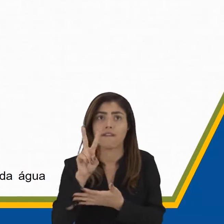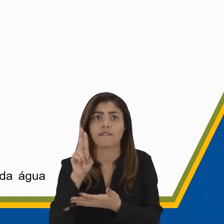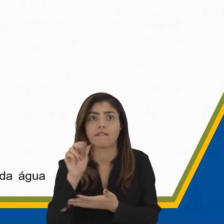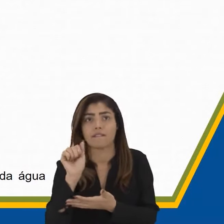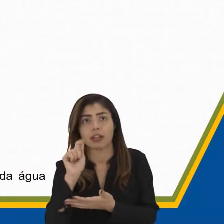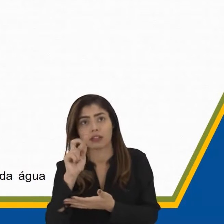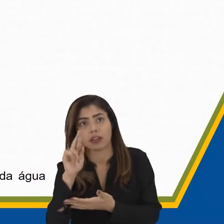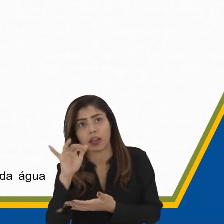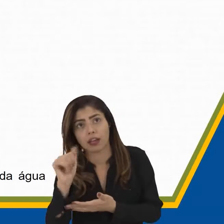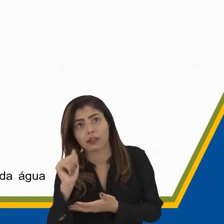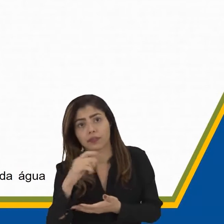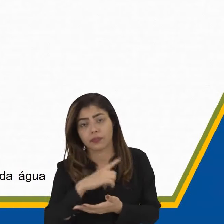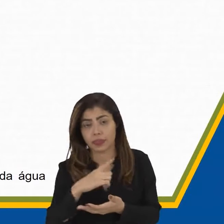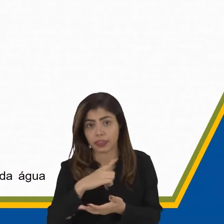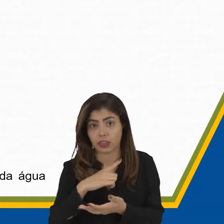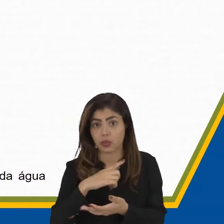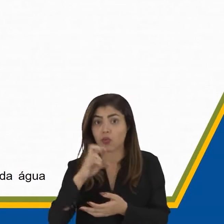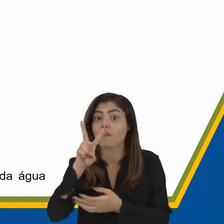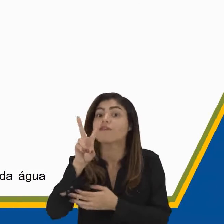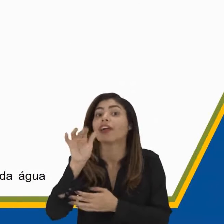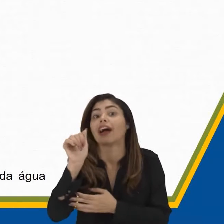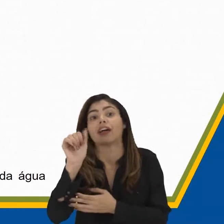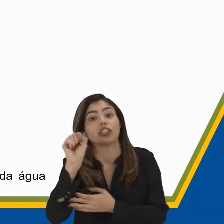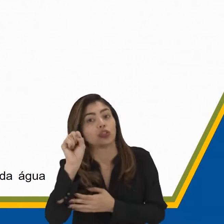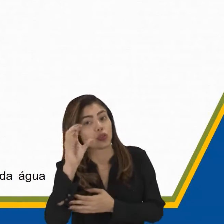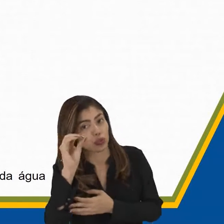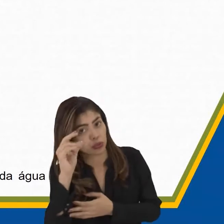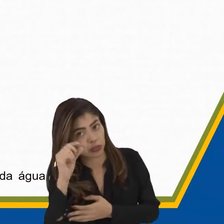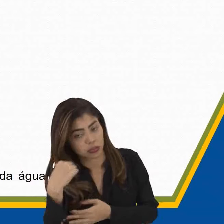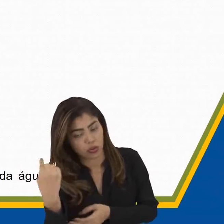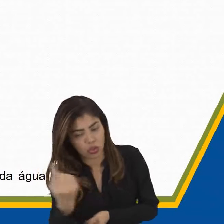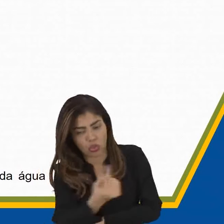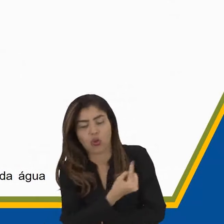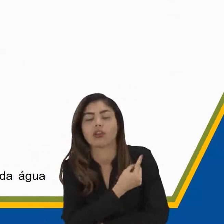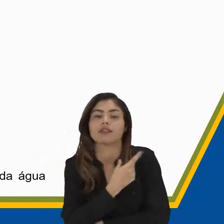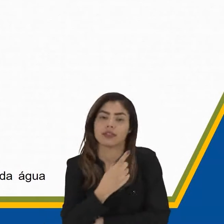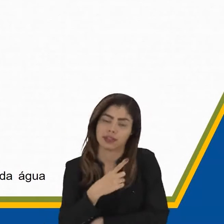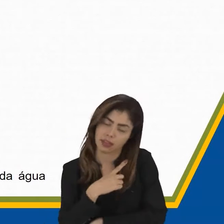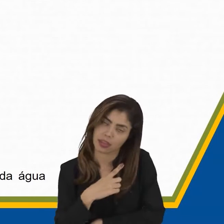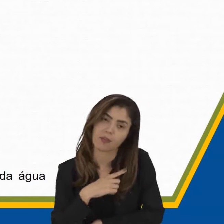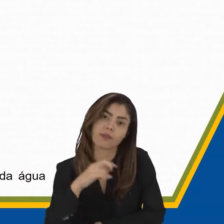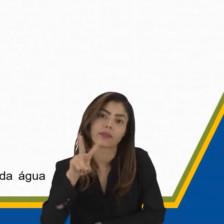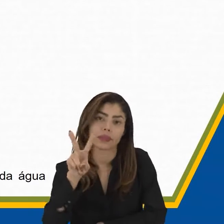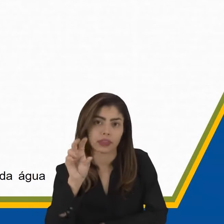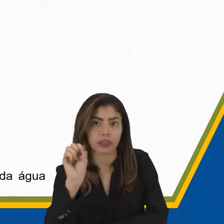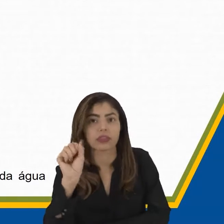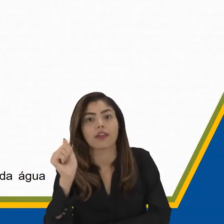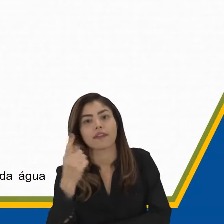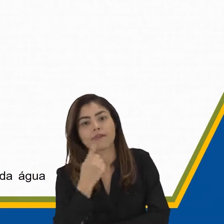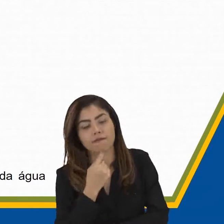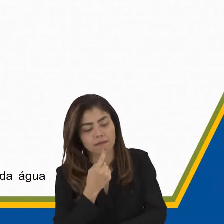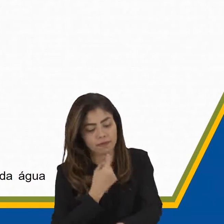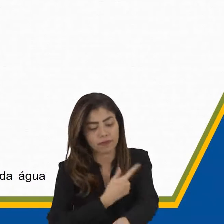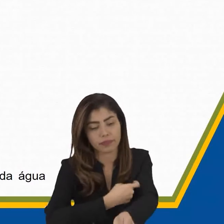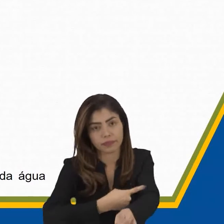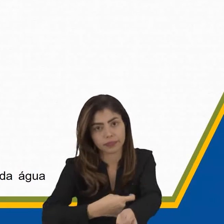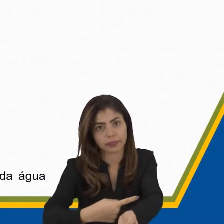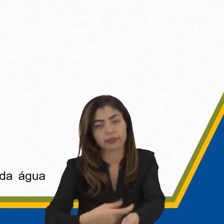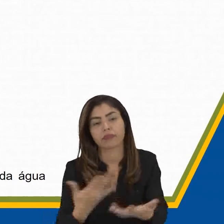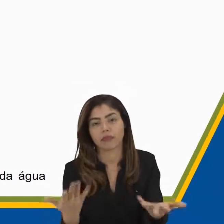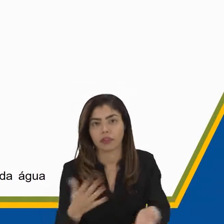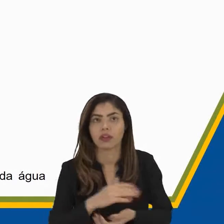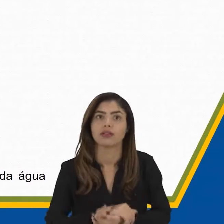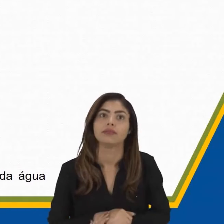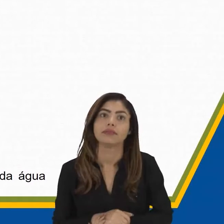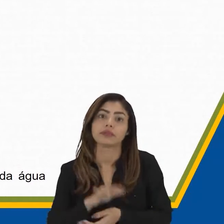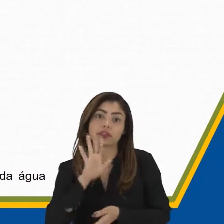avasculares. Vasculares vem de vasos. Nós, seres humanos, temos nossos vasos sanguíneos, que são as artérias e as